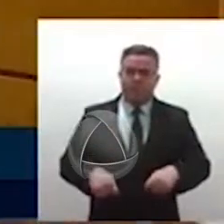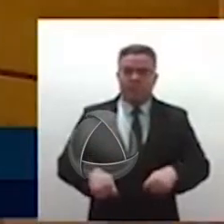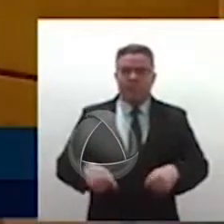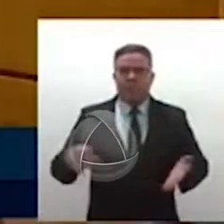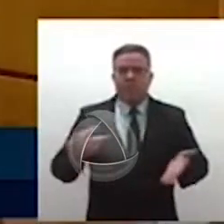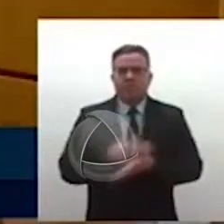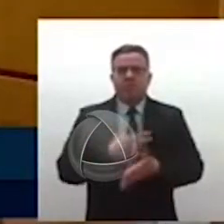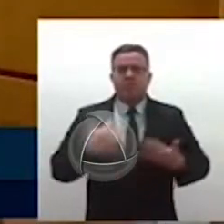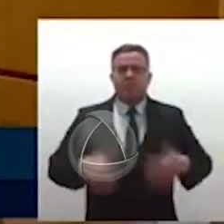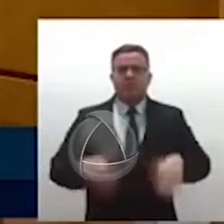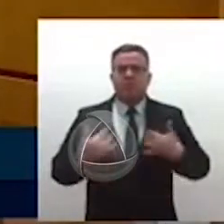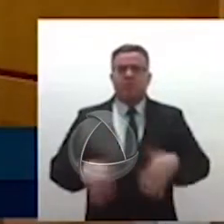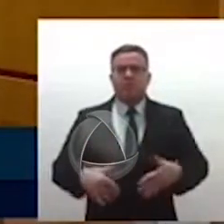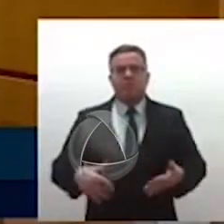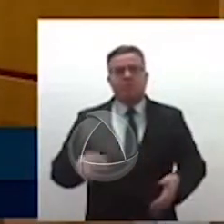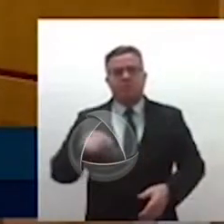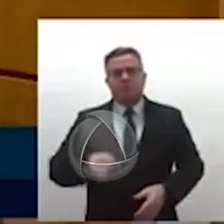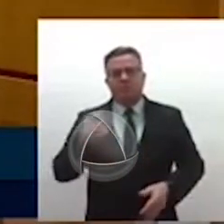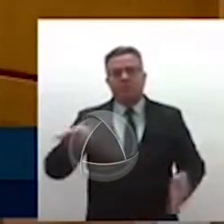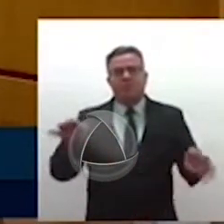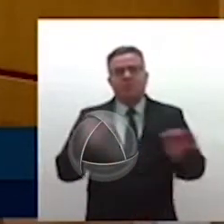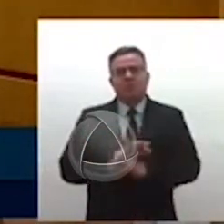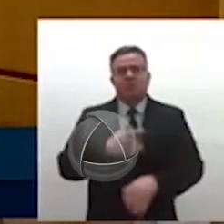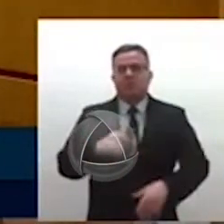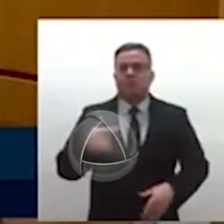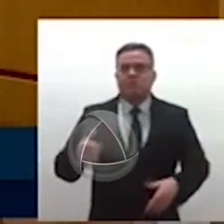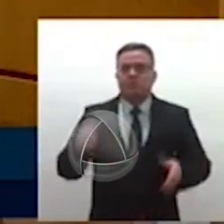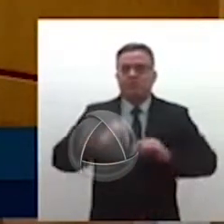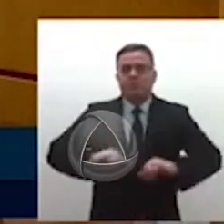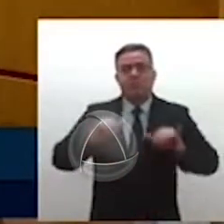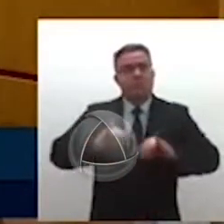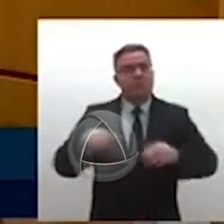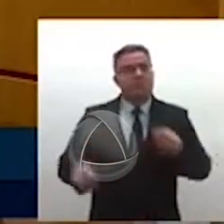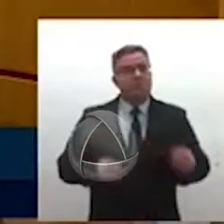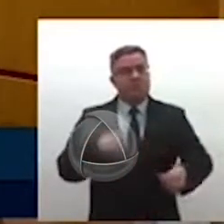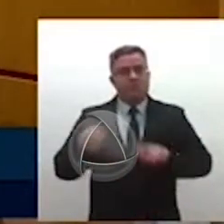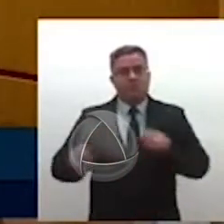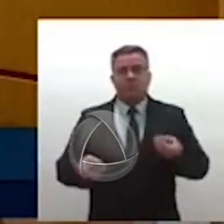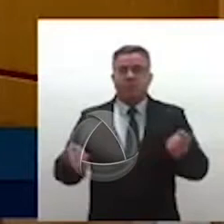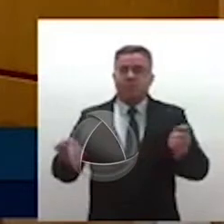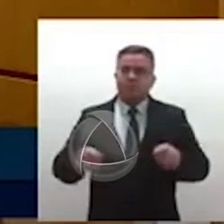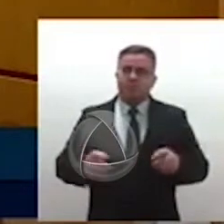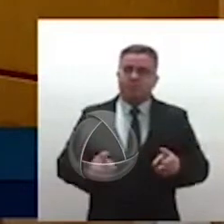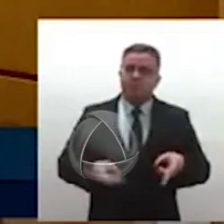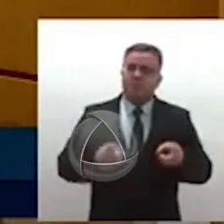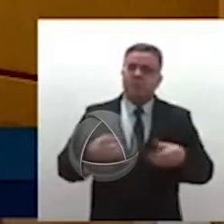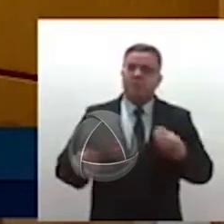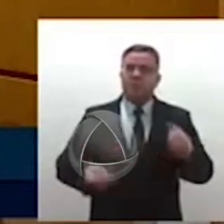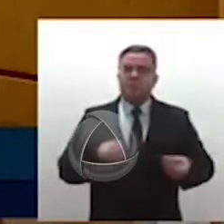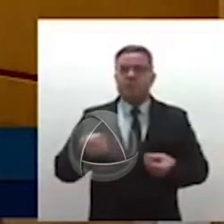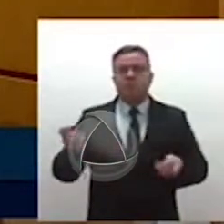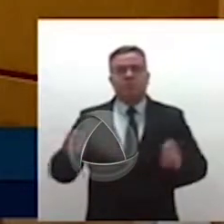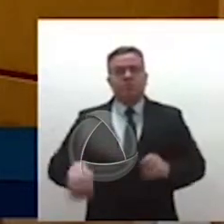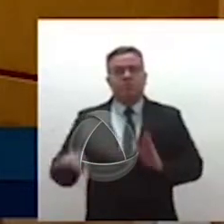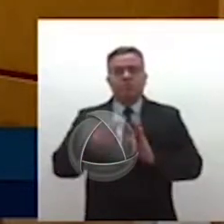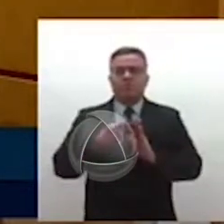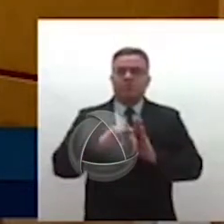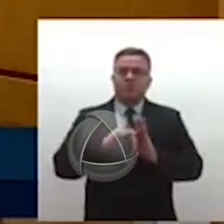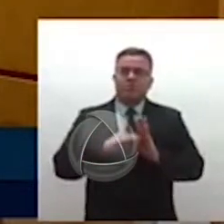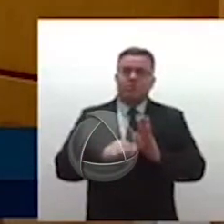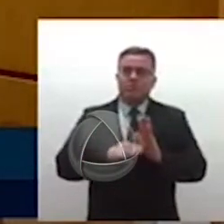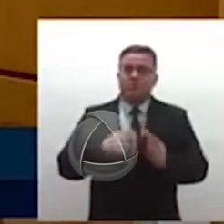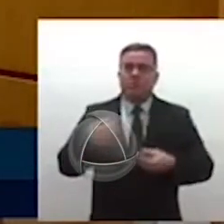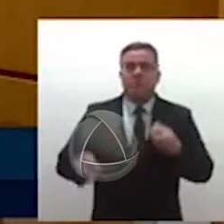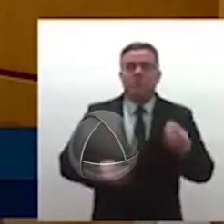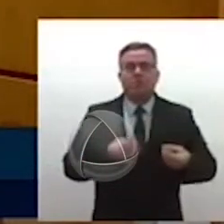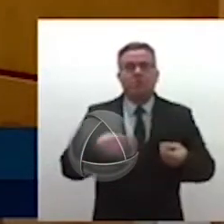situação. Em Sergipe, nós não temos as informações necessárias. Por isso, eu faço aqui um apelo, já evidentemente estou colocando como indicação,